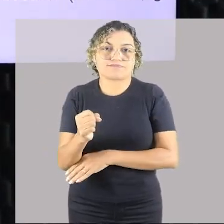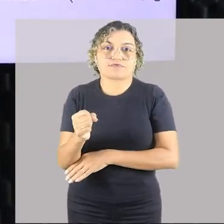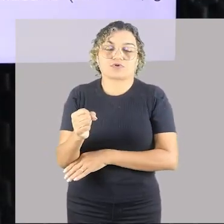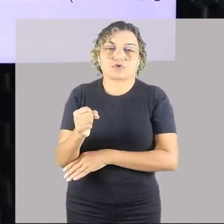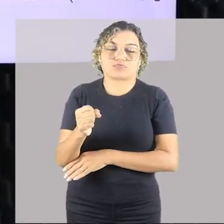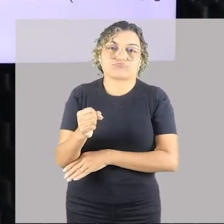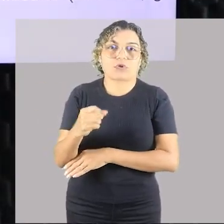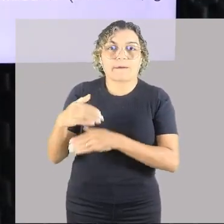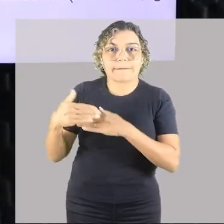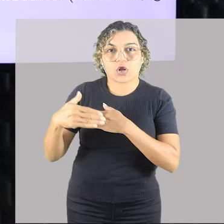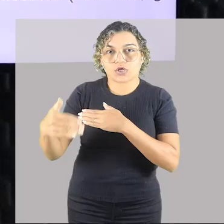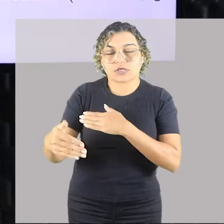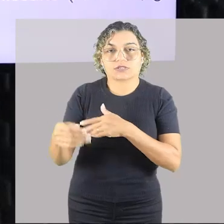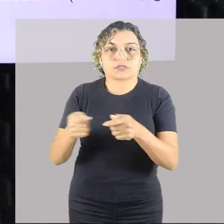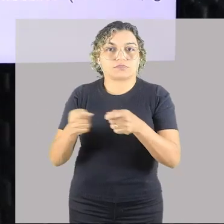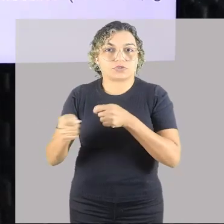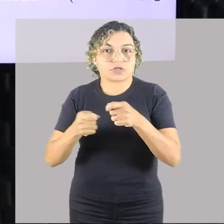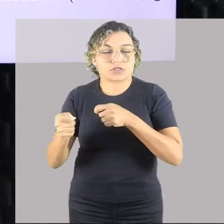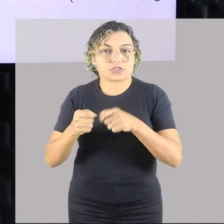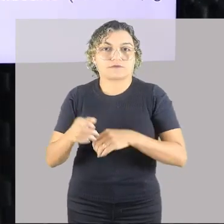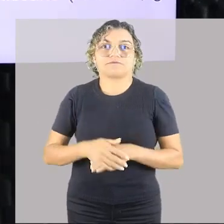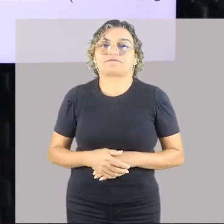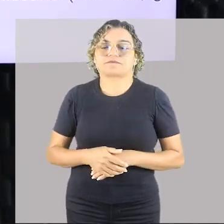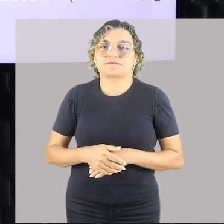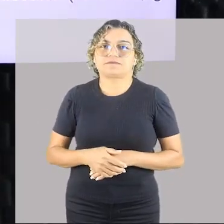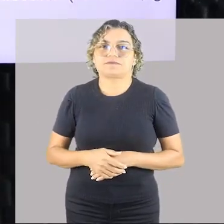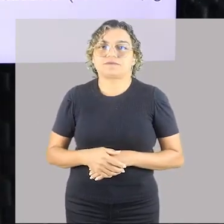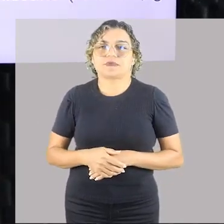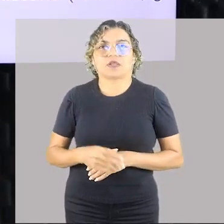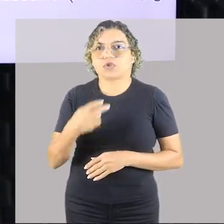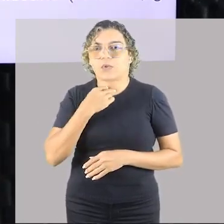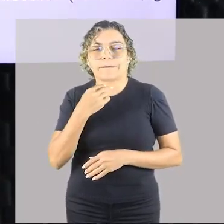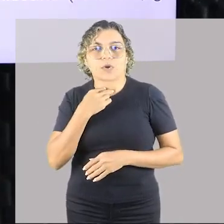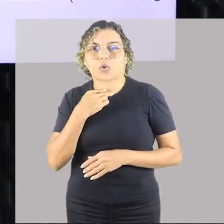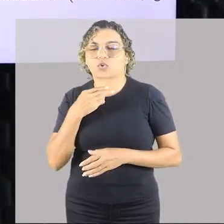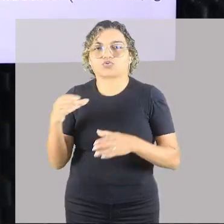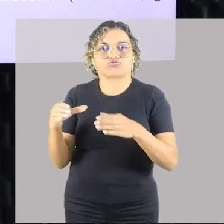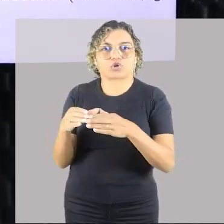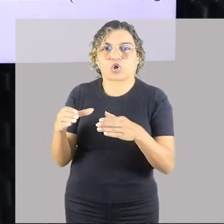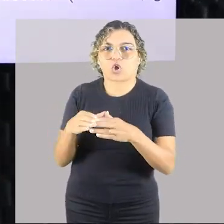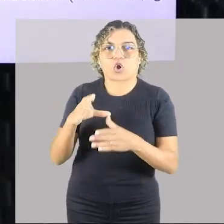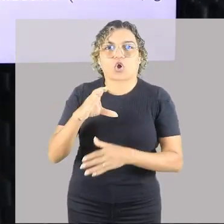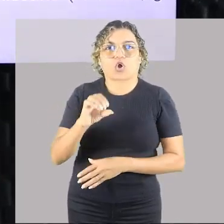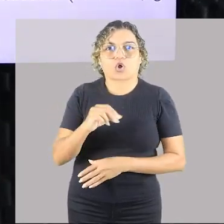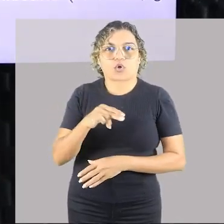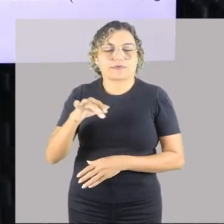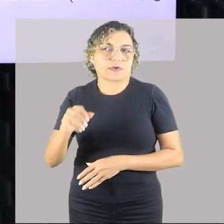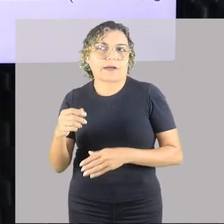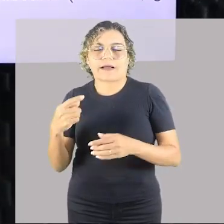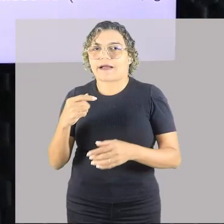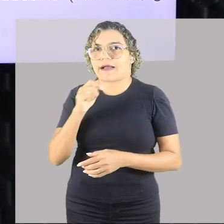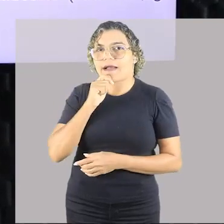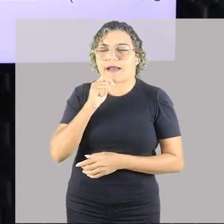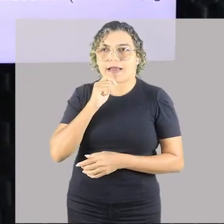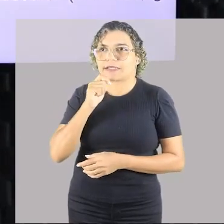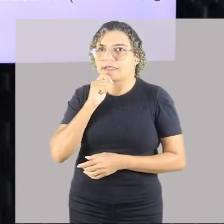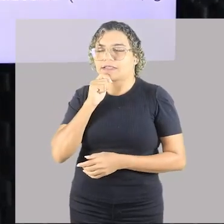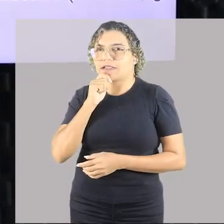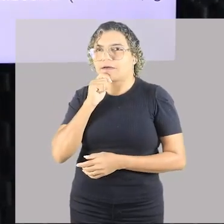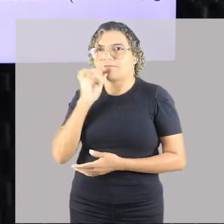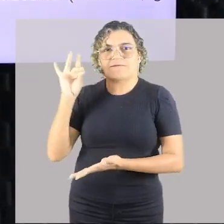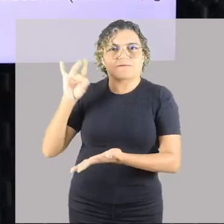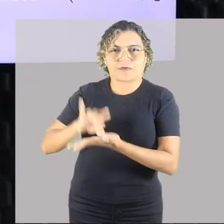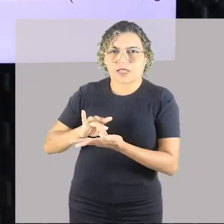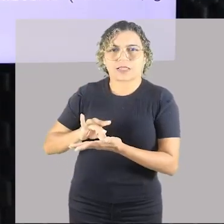processo administrativo disciplinar, uma CEPAD. Ele não pode assumir a comissão porque ele não tem estabilidade. Somente